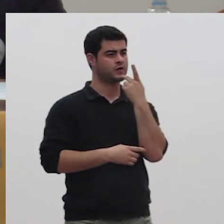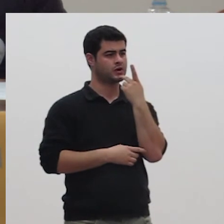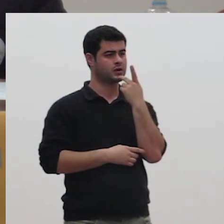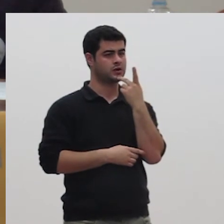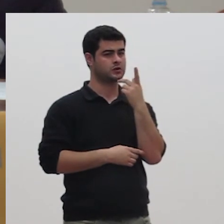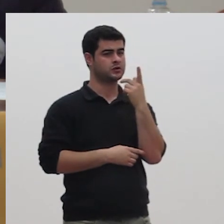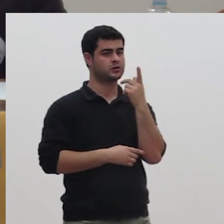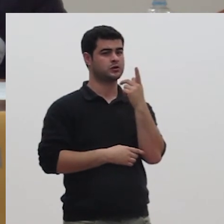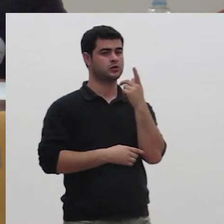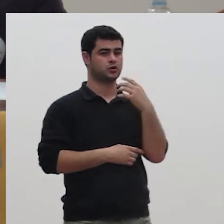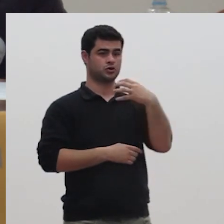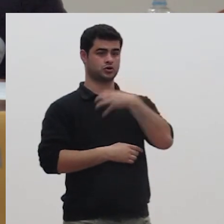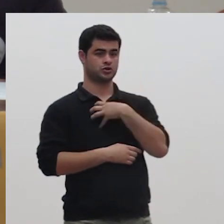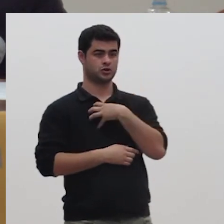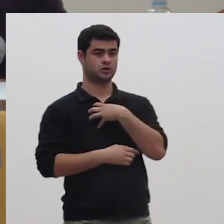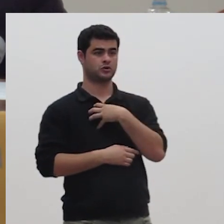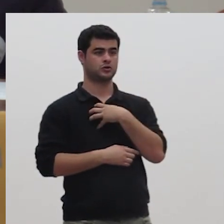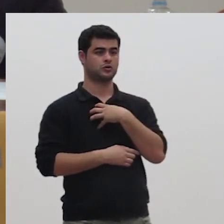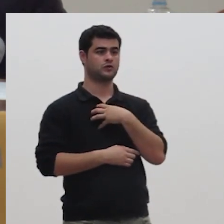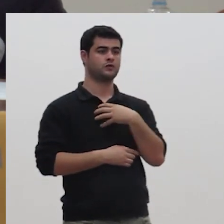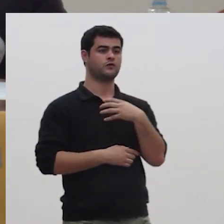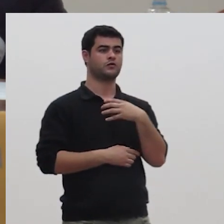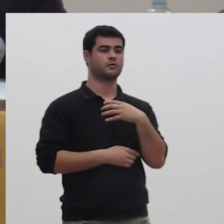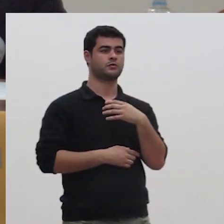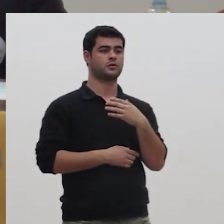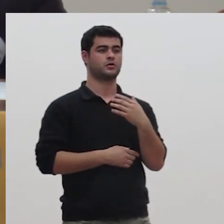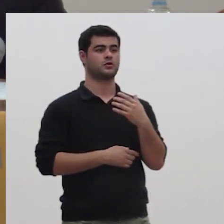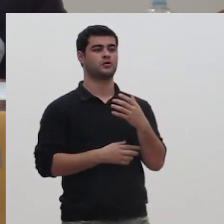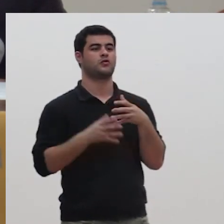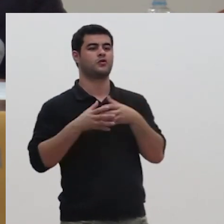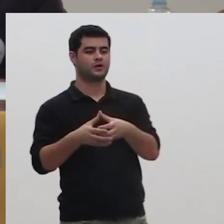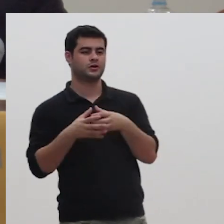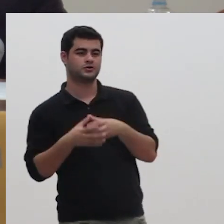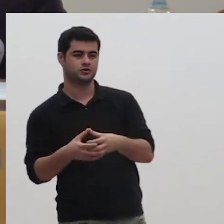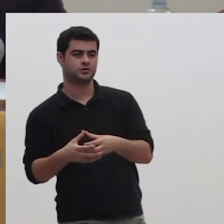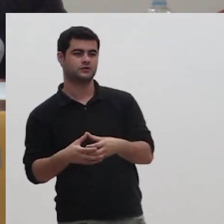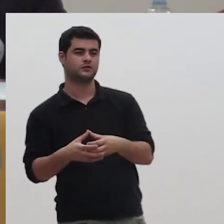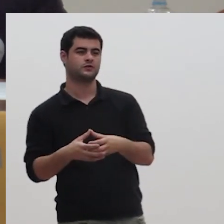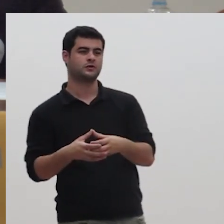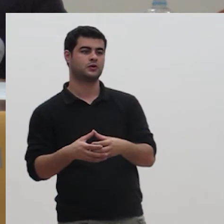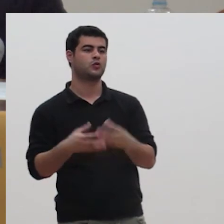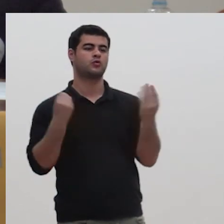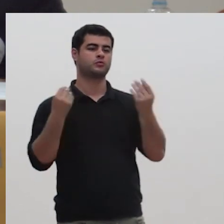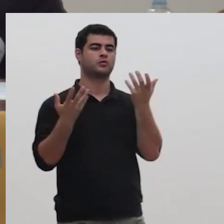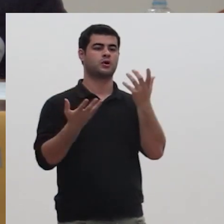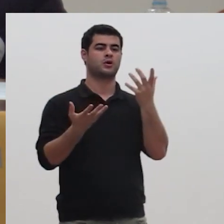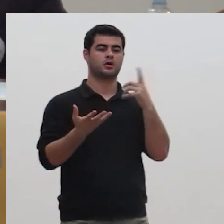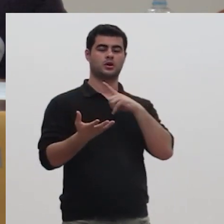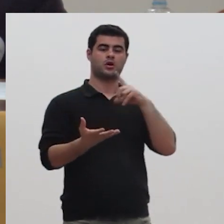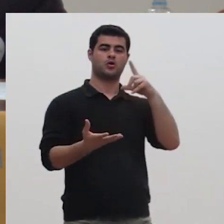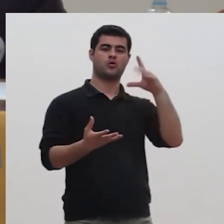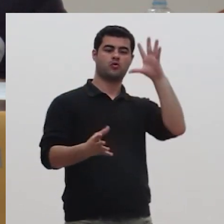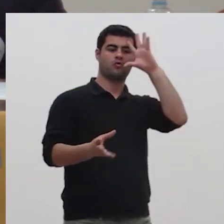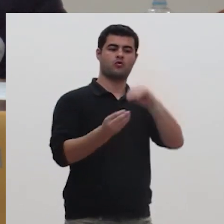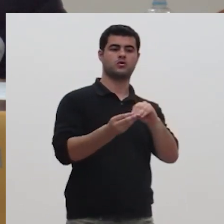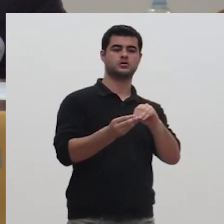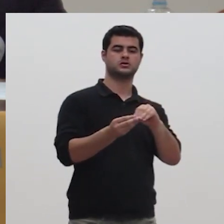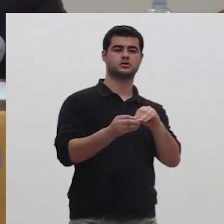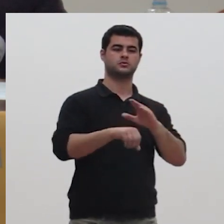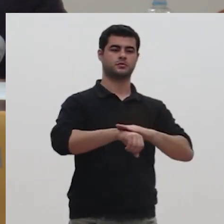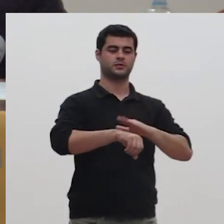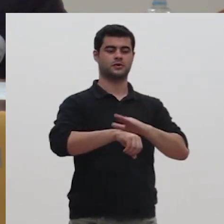ser discutido de forma coletiva, se eu já sinalizo de antemão como é que eu quero que chegue à conclusão, é porque é um regimento